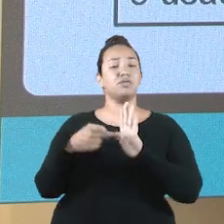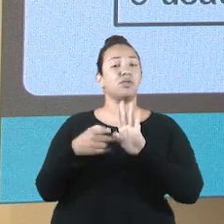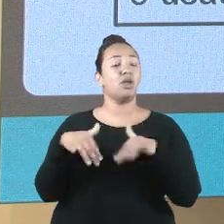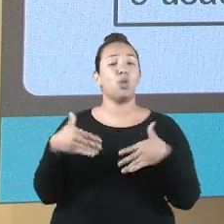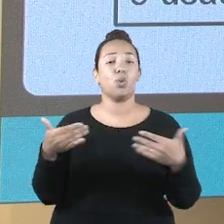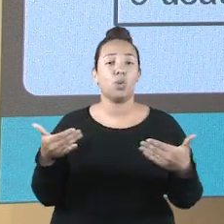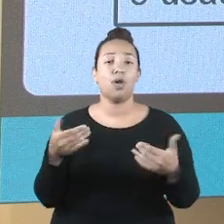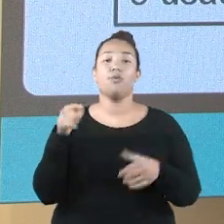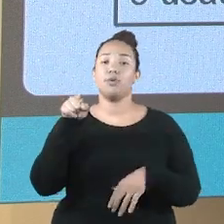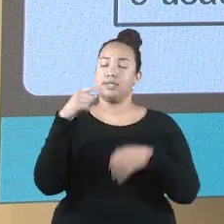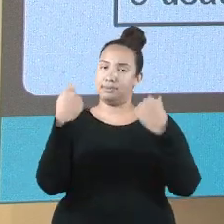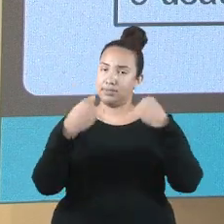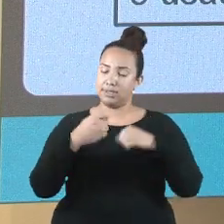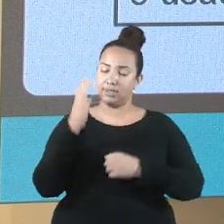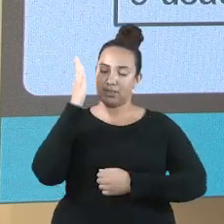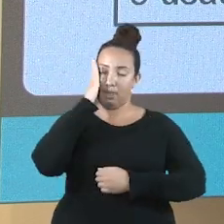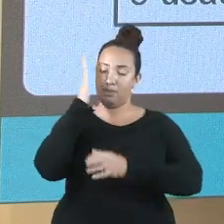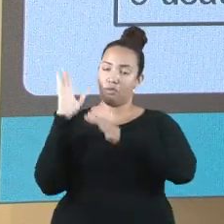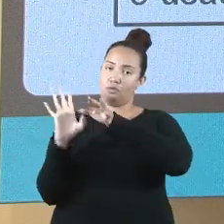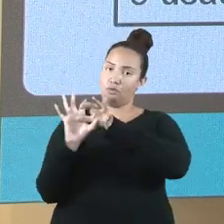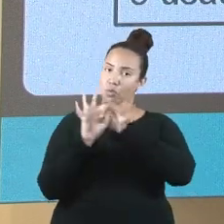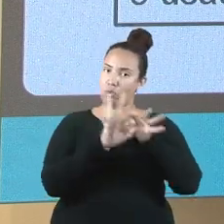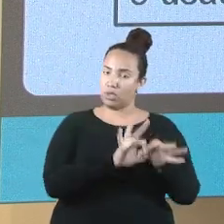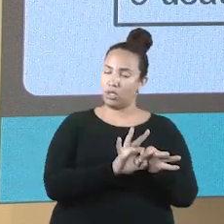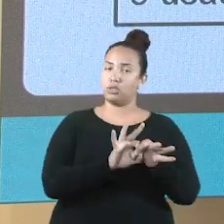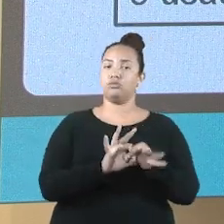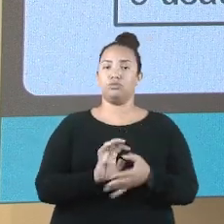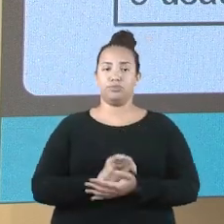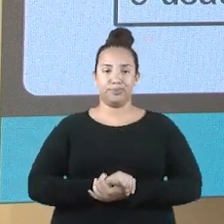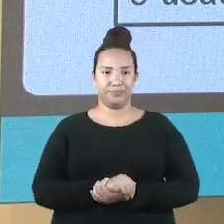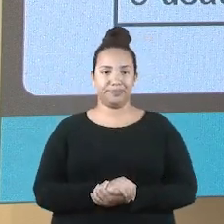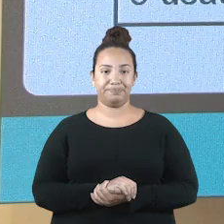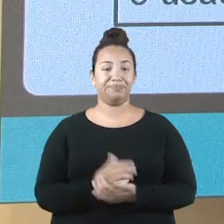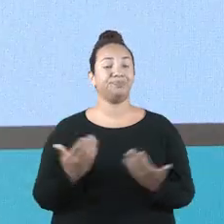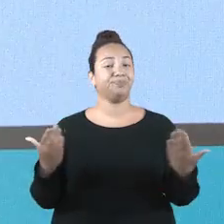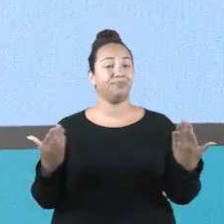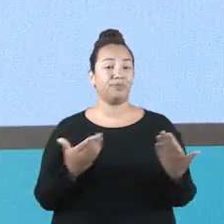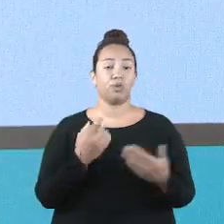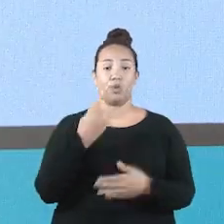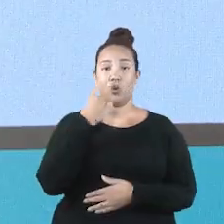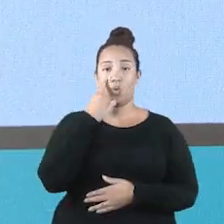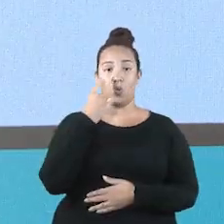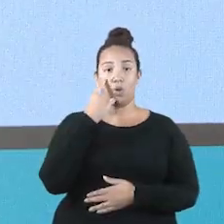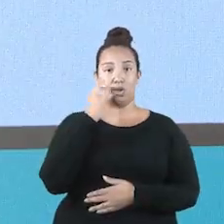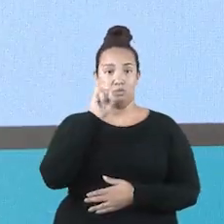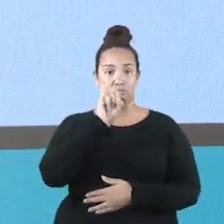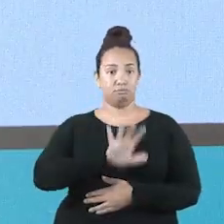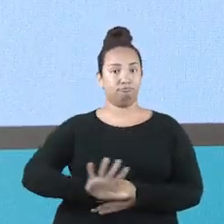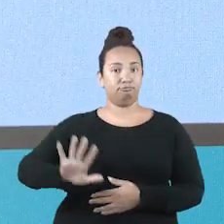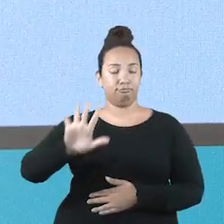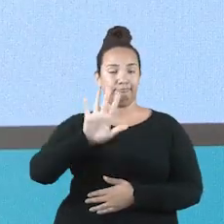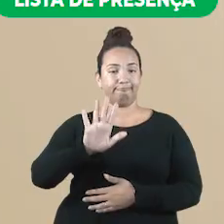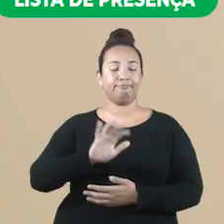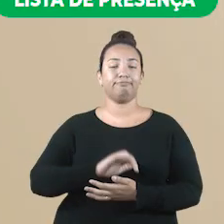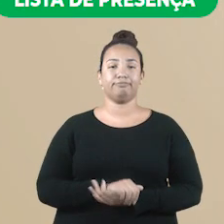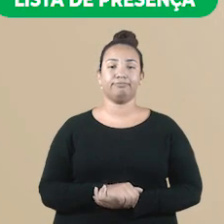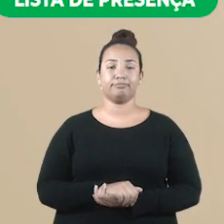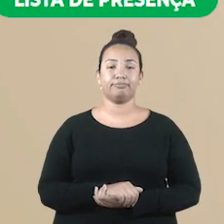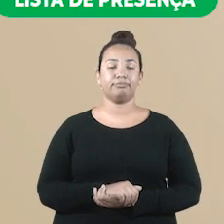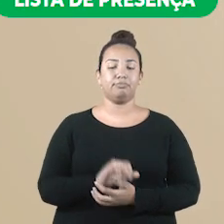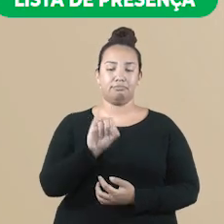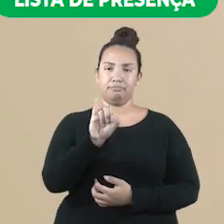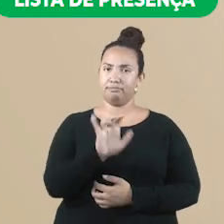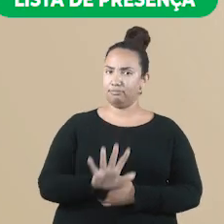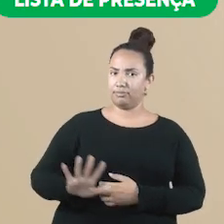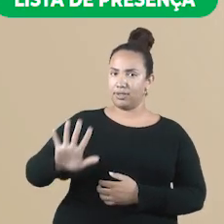uma palavra, lembre-se de olhar o contexto em que a pessoa utilizou. Agora, observe esse esquema.